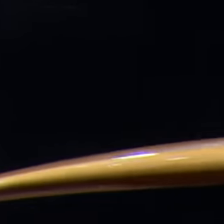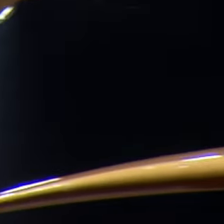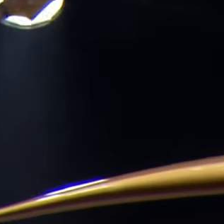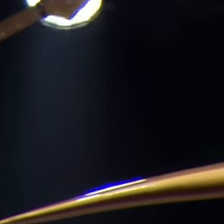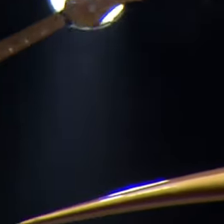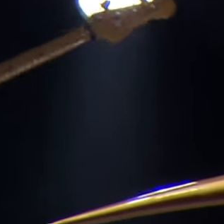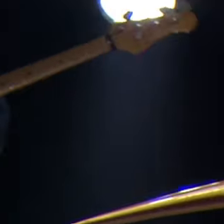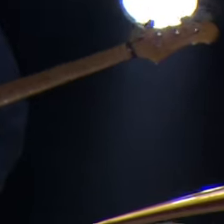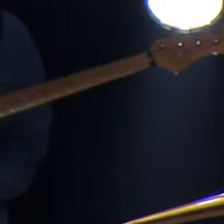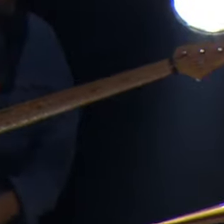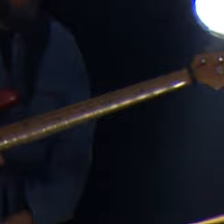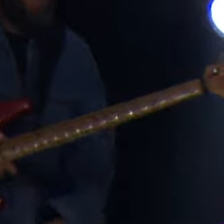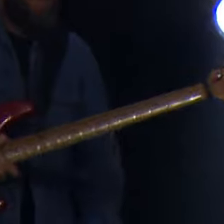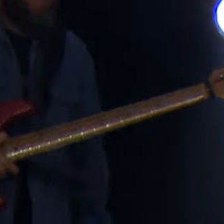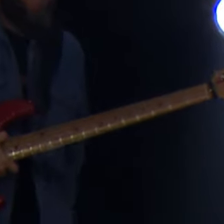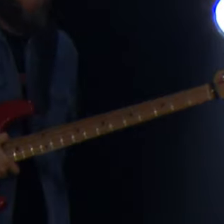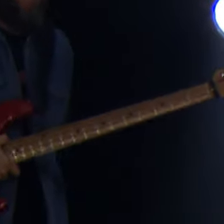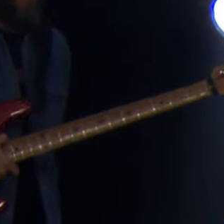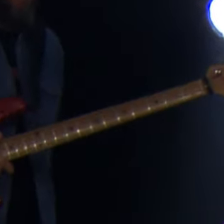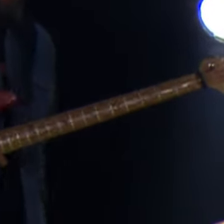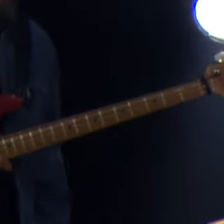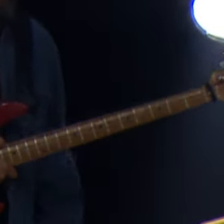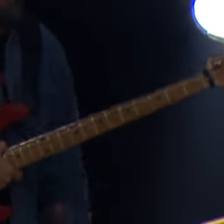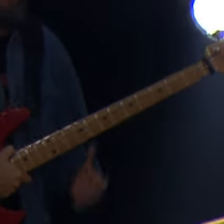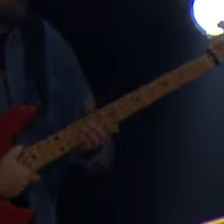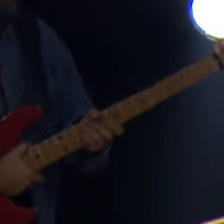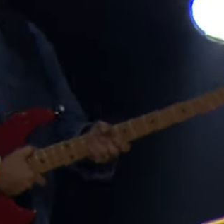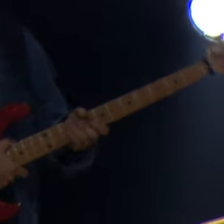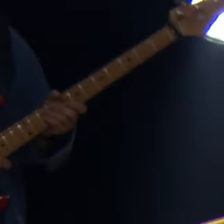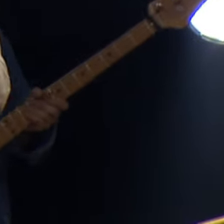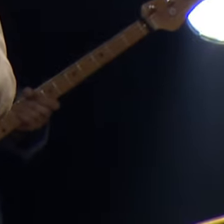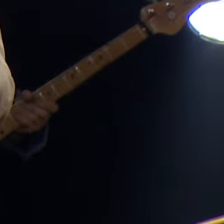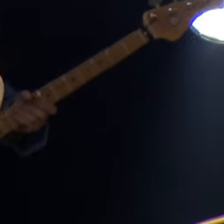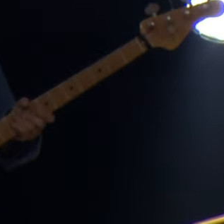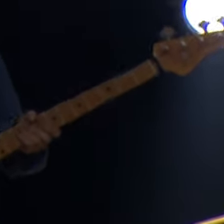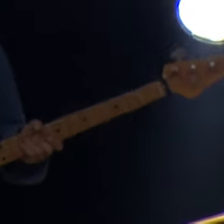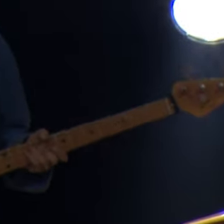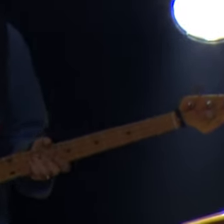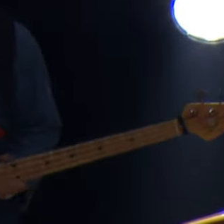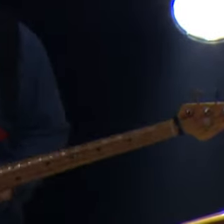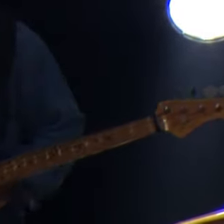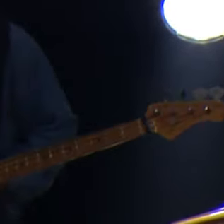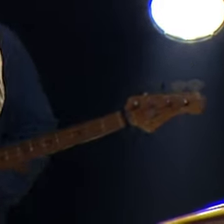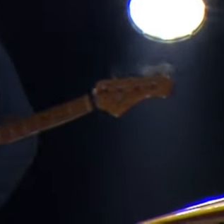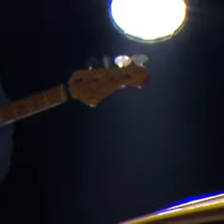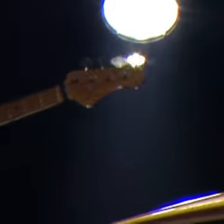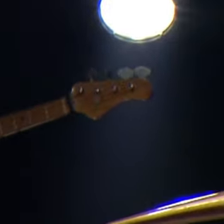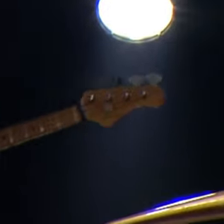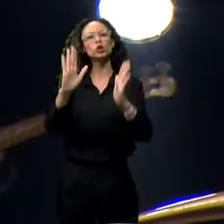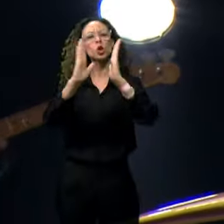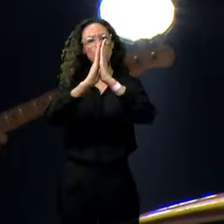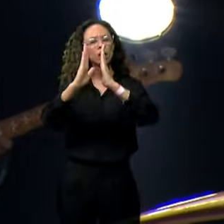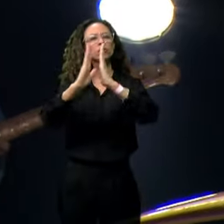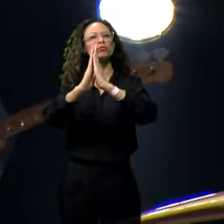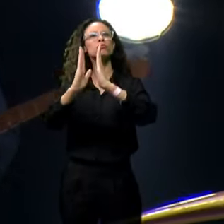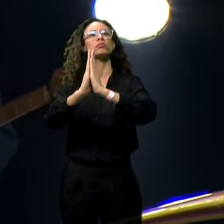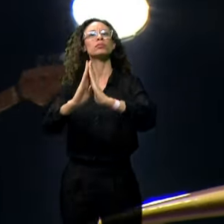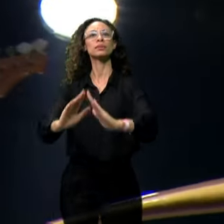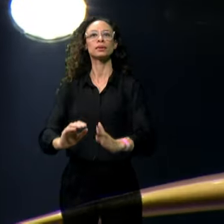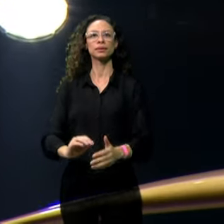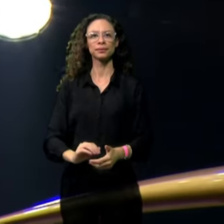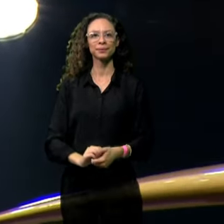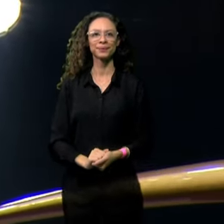e começa a orar agora para o ensaio tá bom Abra os seus lábios e hora de verdade isso isso isso isso